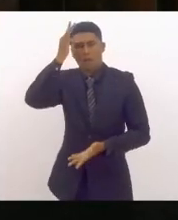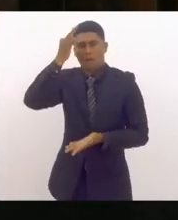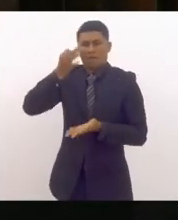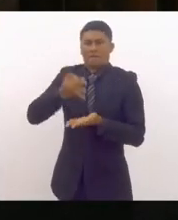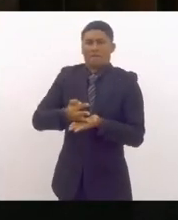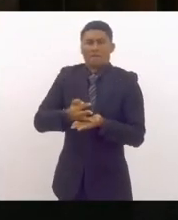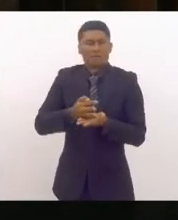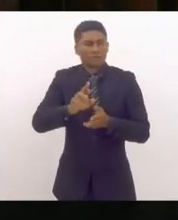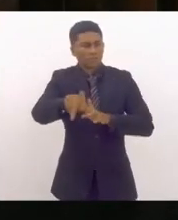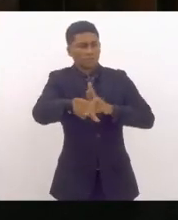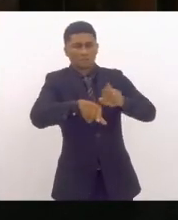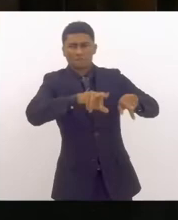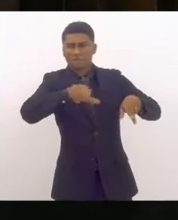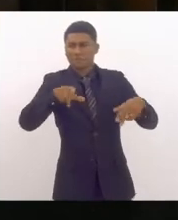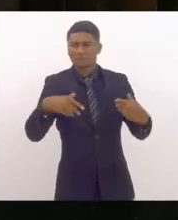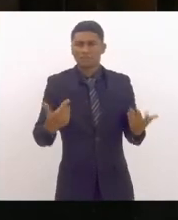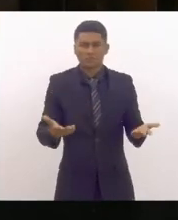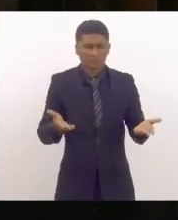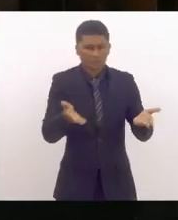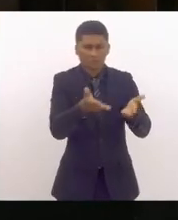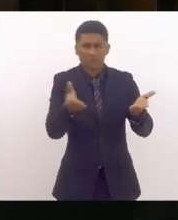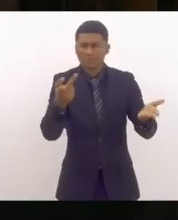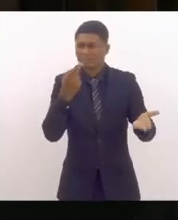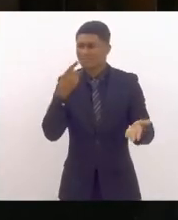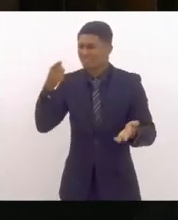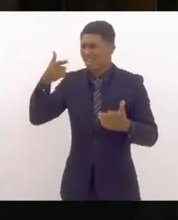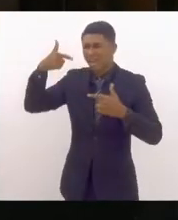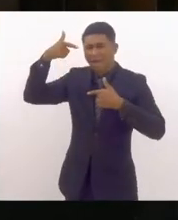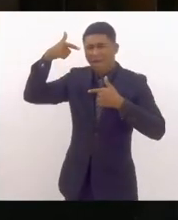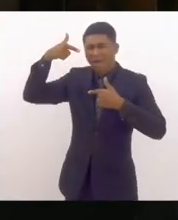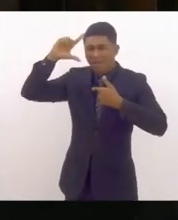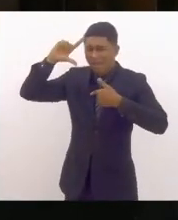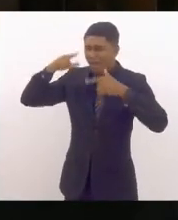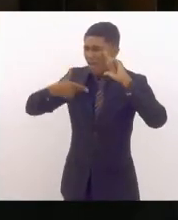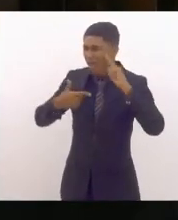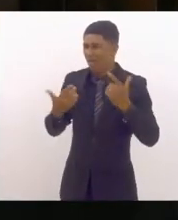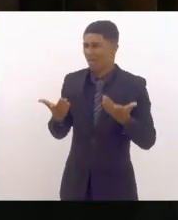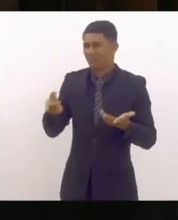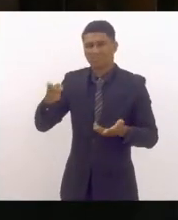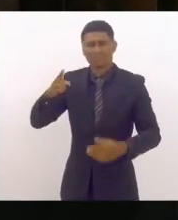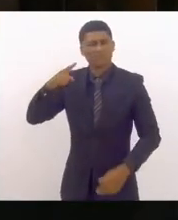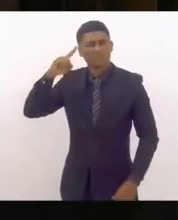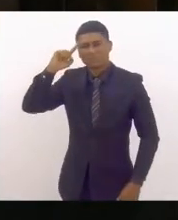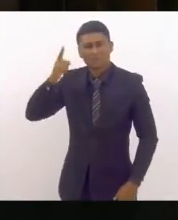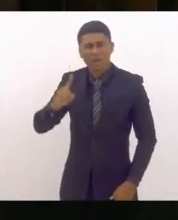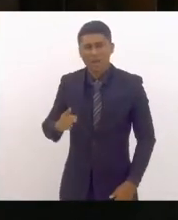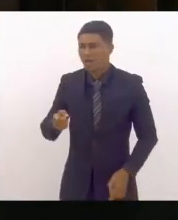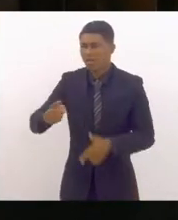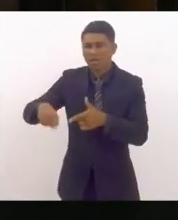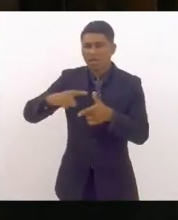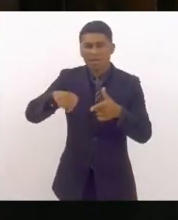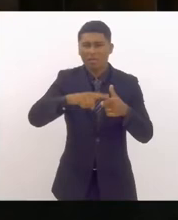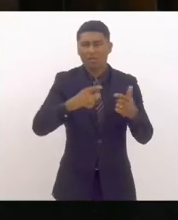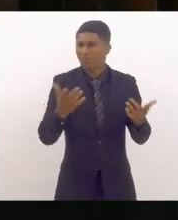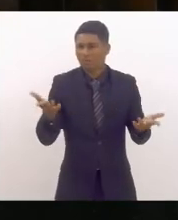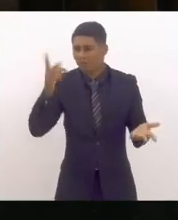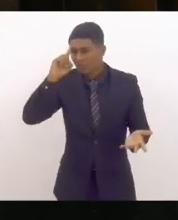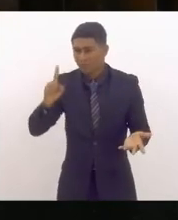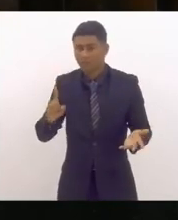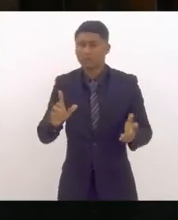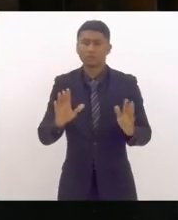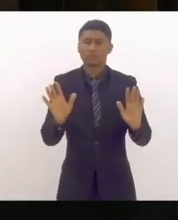esse alguém ser taxado de quadrado bitolado que não sabe analisar os problemas não é Questão